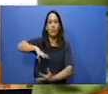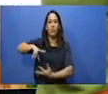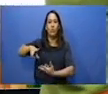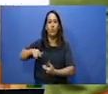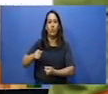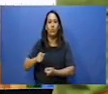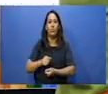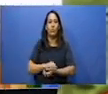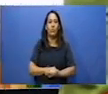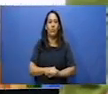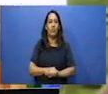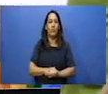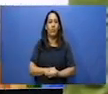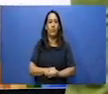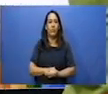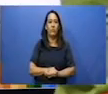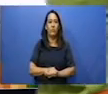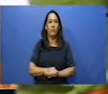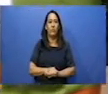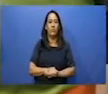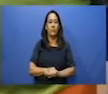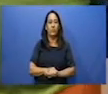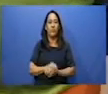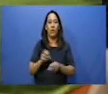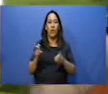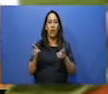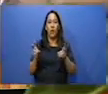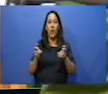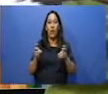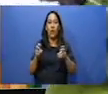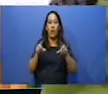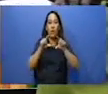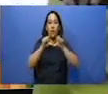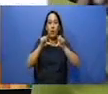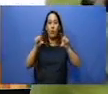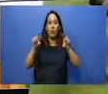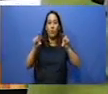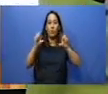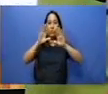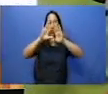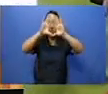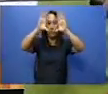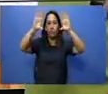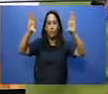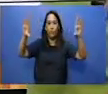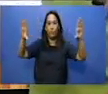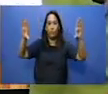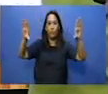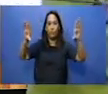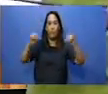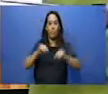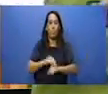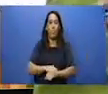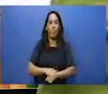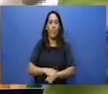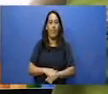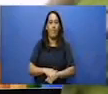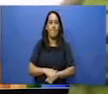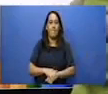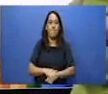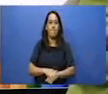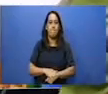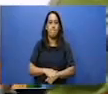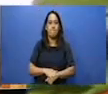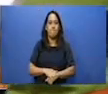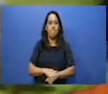Páscoa do mundo. O assunto sempre está lá em cima, na manchete, no título da